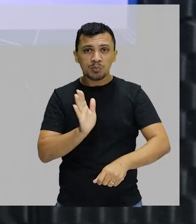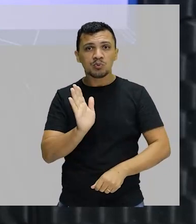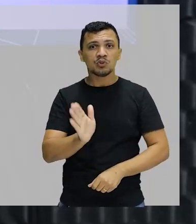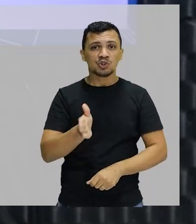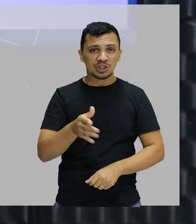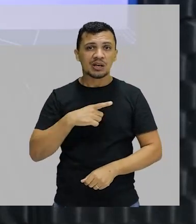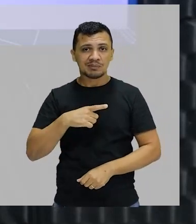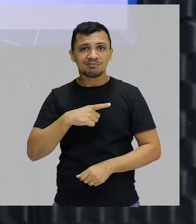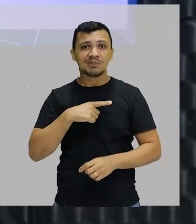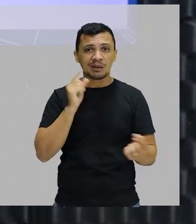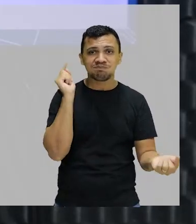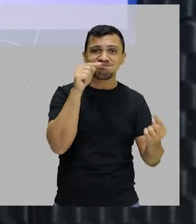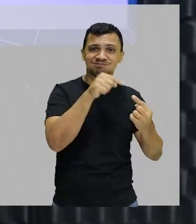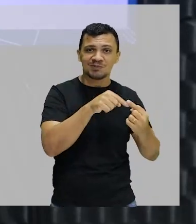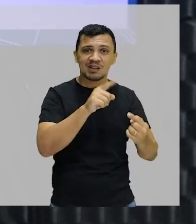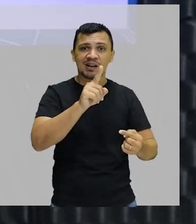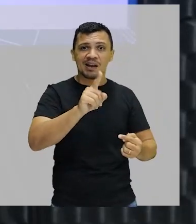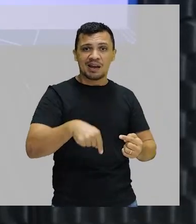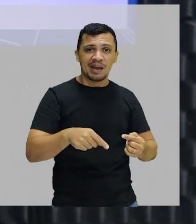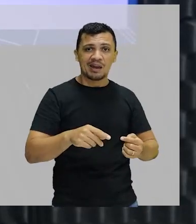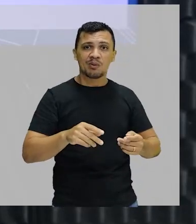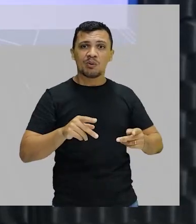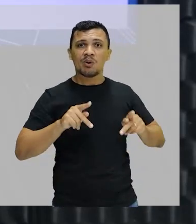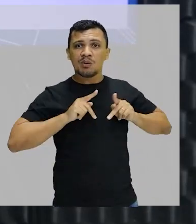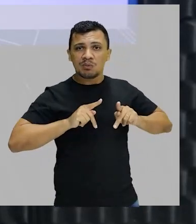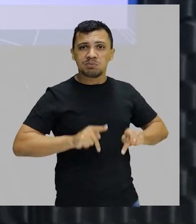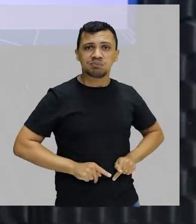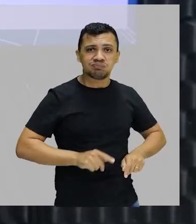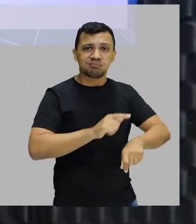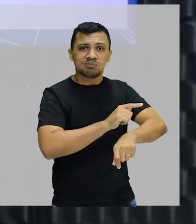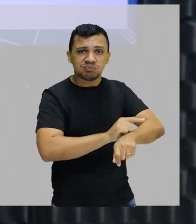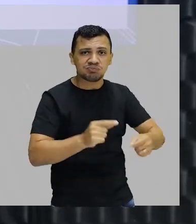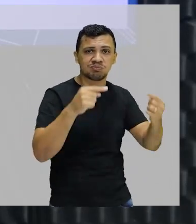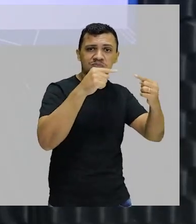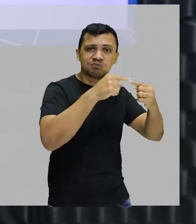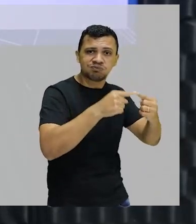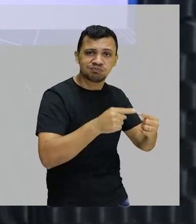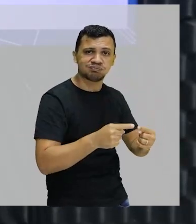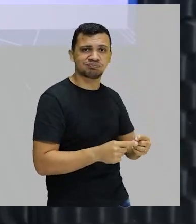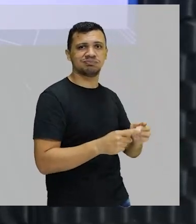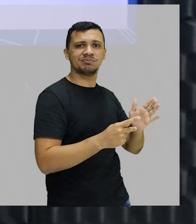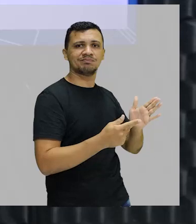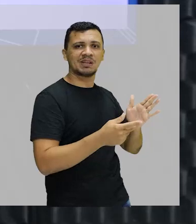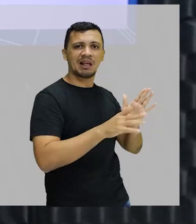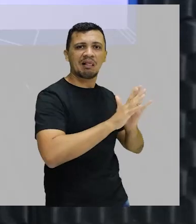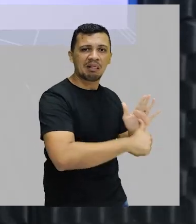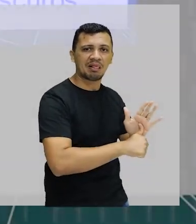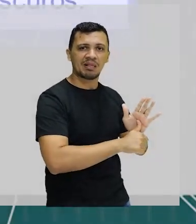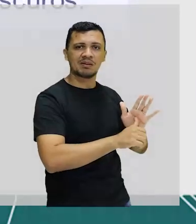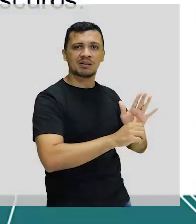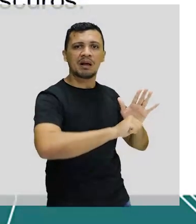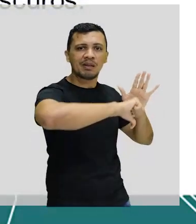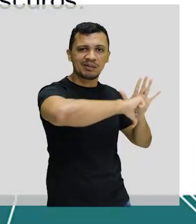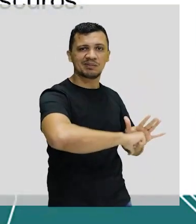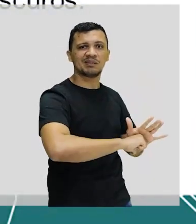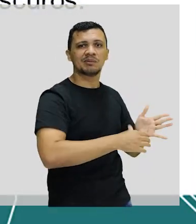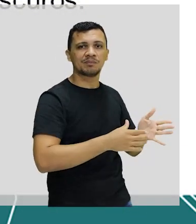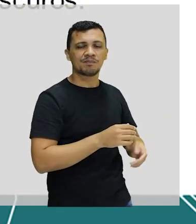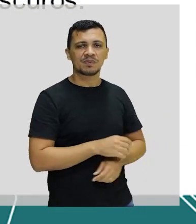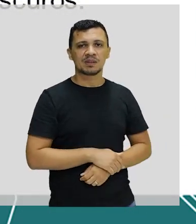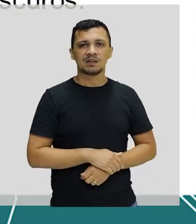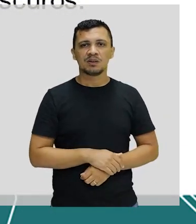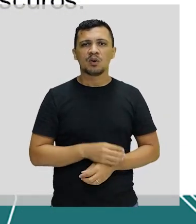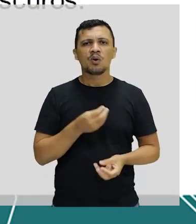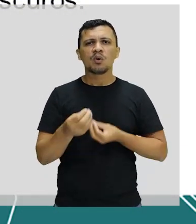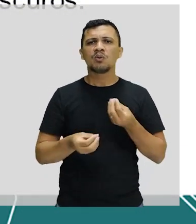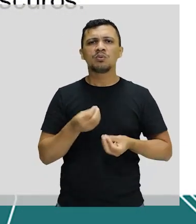nesse comportamento que é o comportamento delituoso, o comportamento criminoso. No que tangia a fisionomia